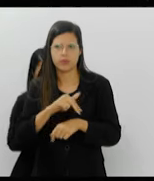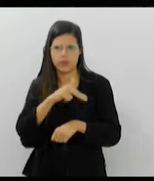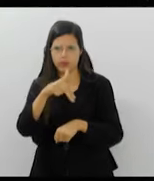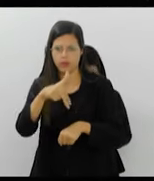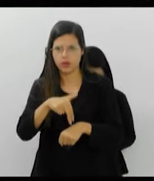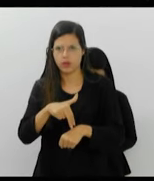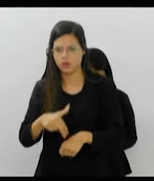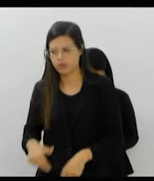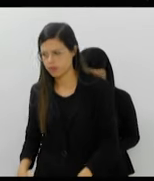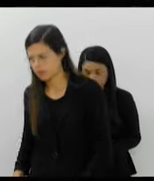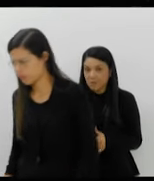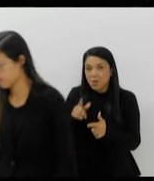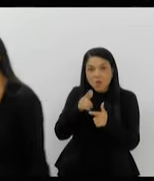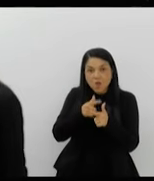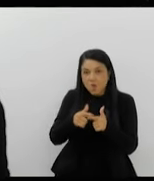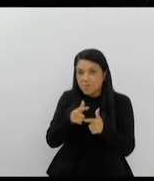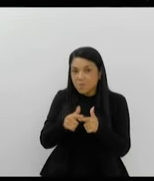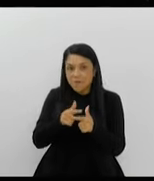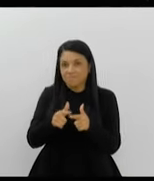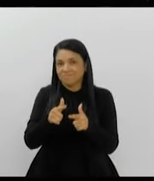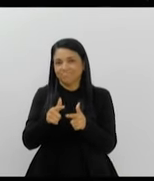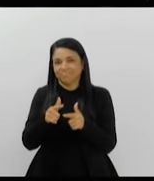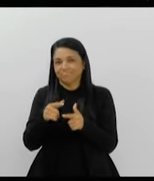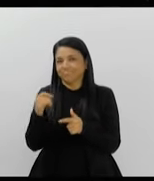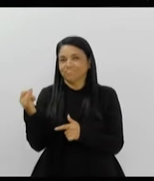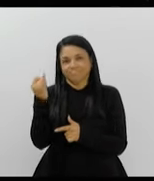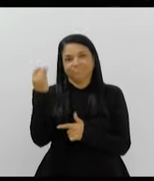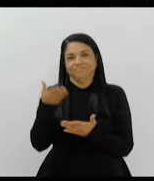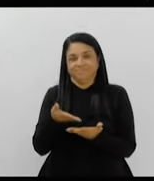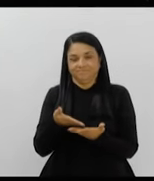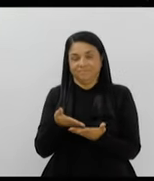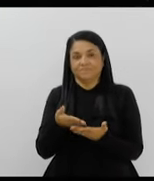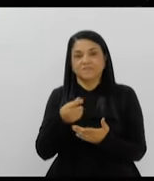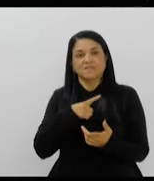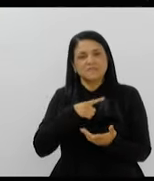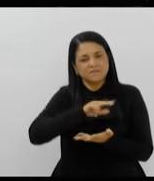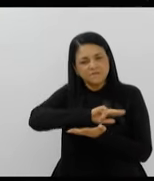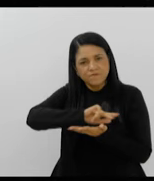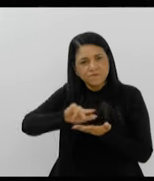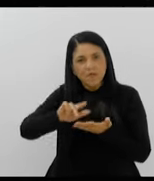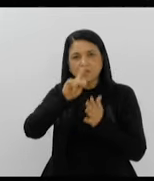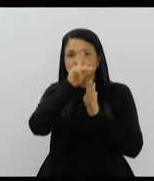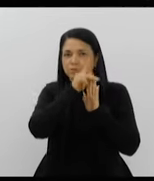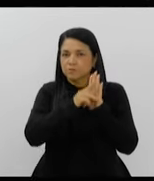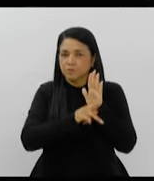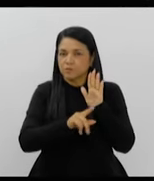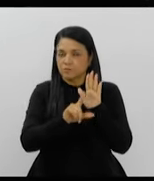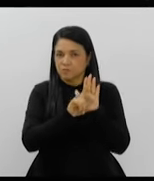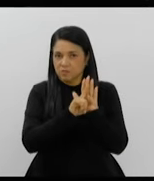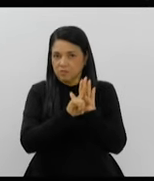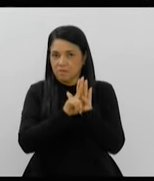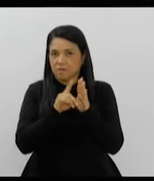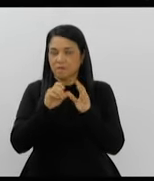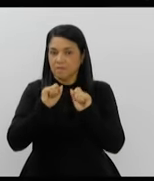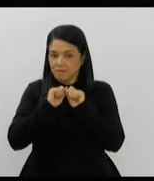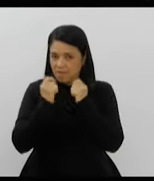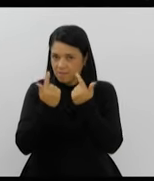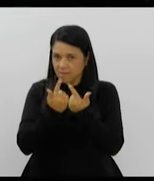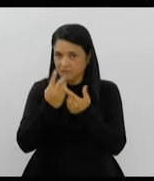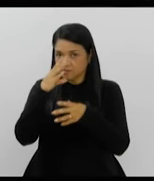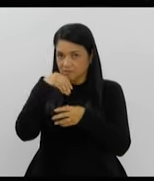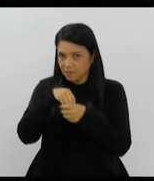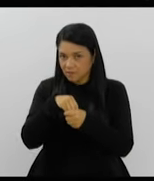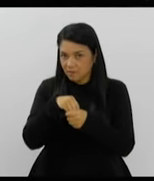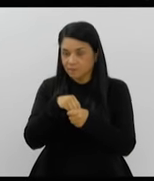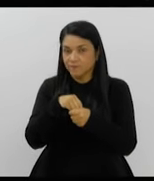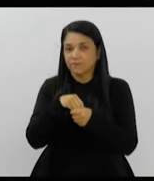Essa é a questão maior. Mas tem uma série de projetos aqui na casa,